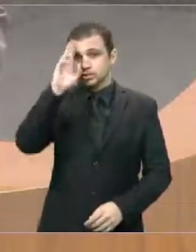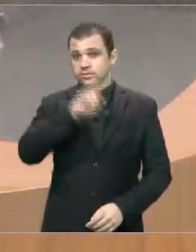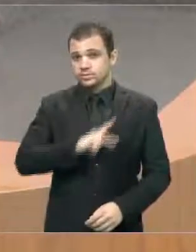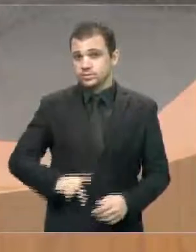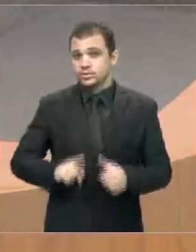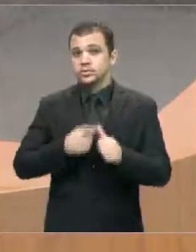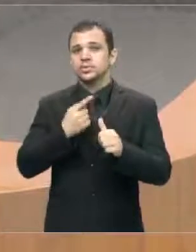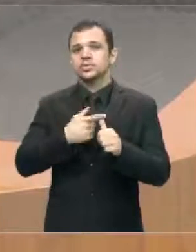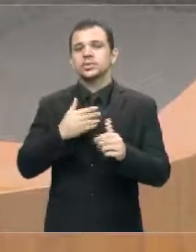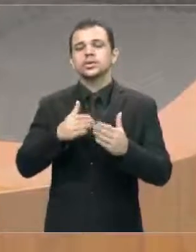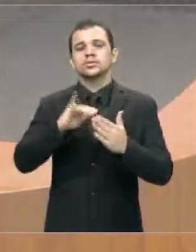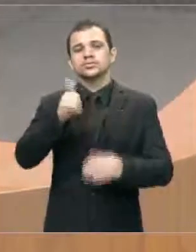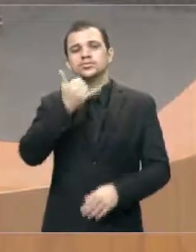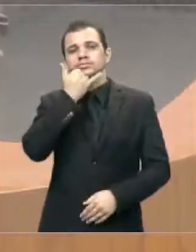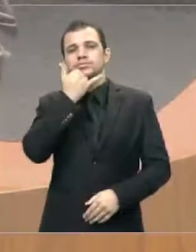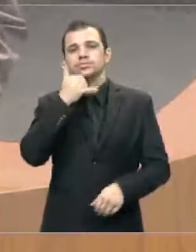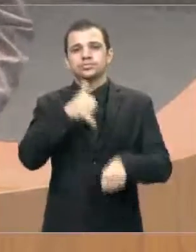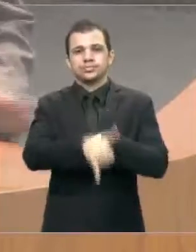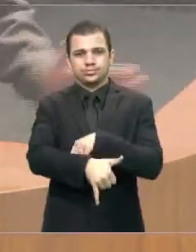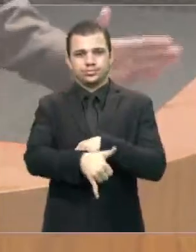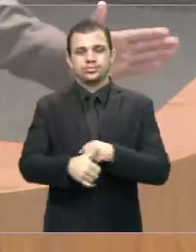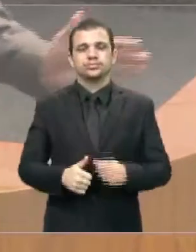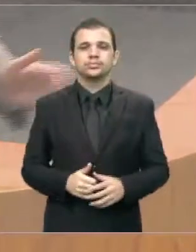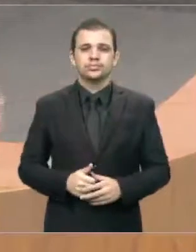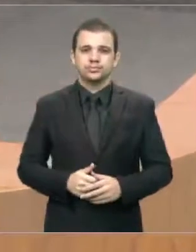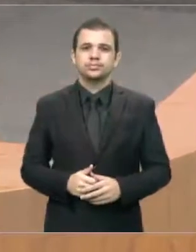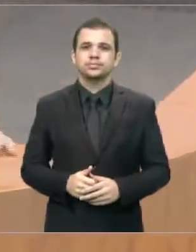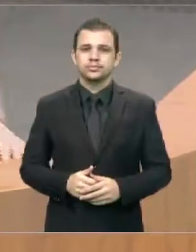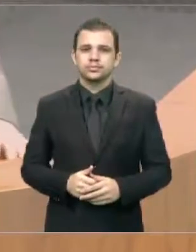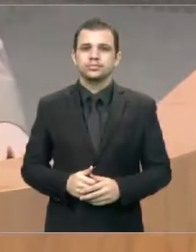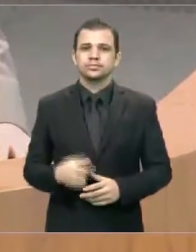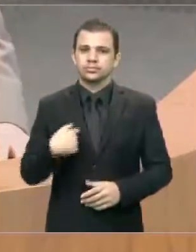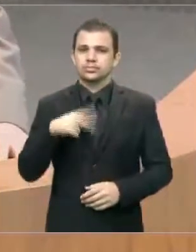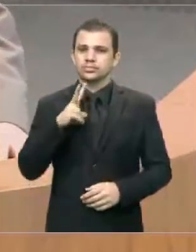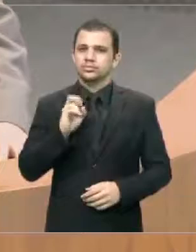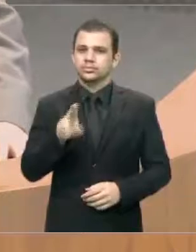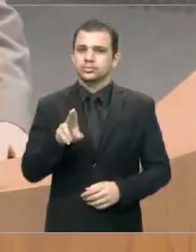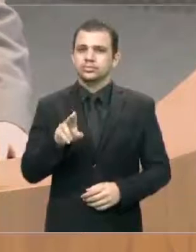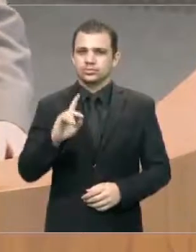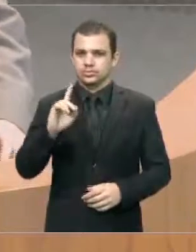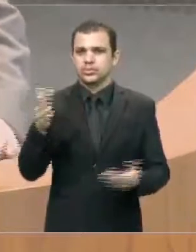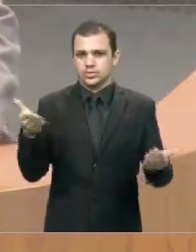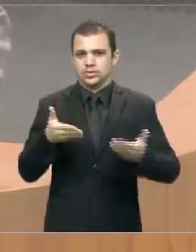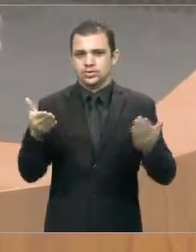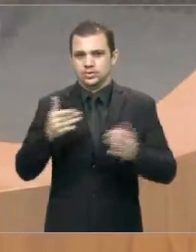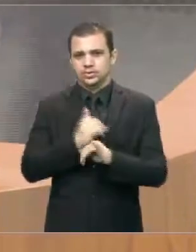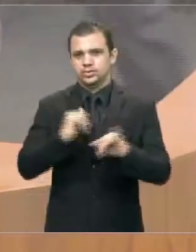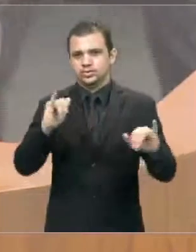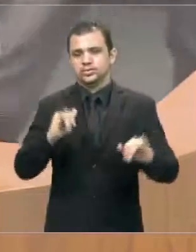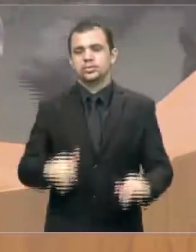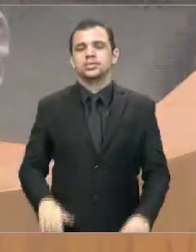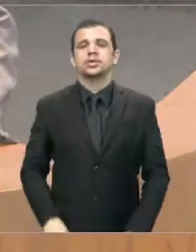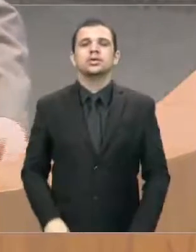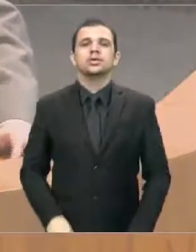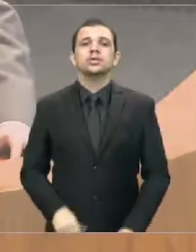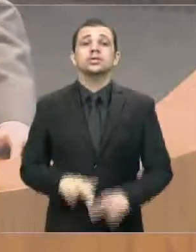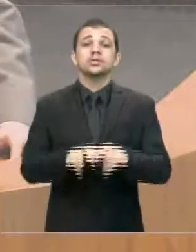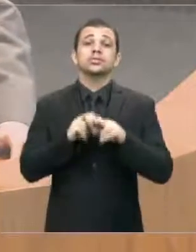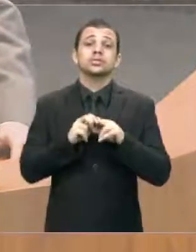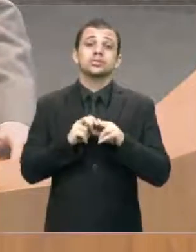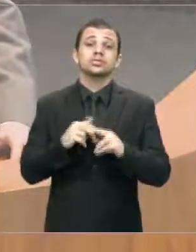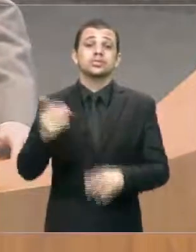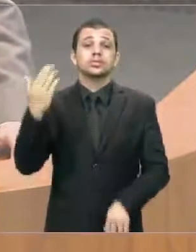justifico minhas ausências, coisa que farei formalmente no dia de hoje, em razão das